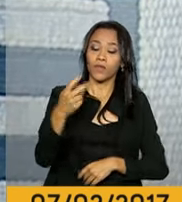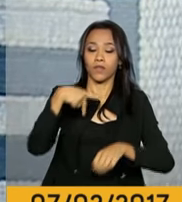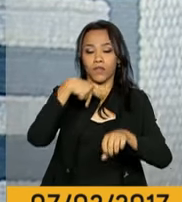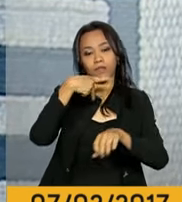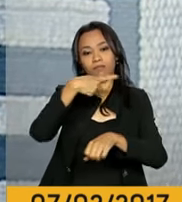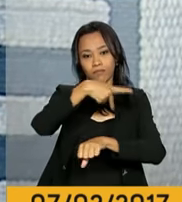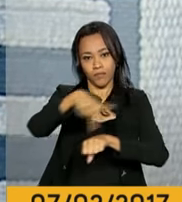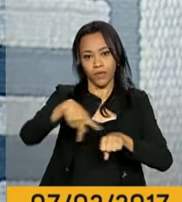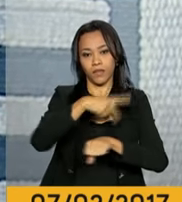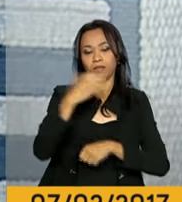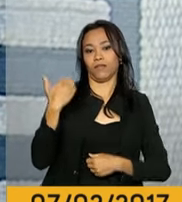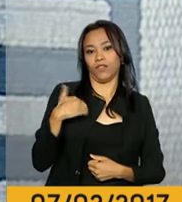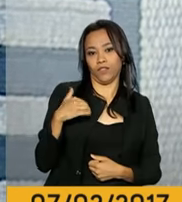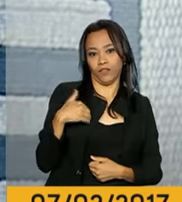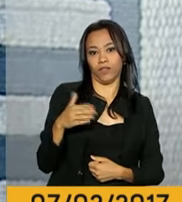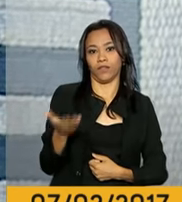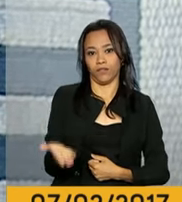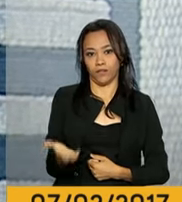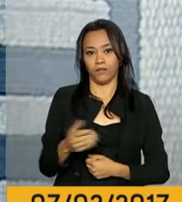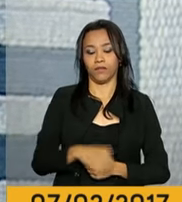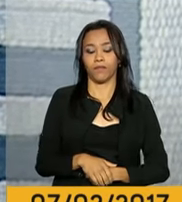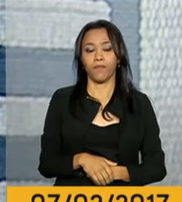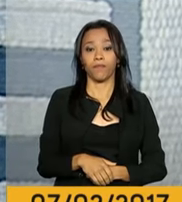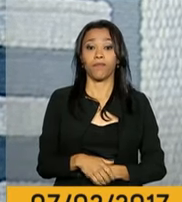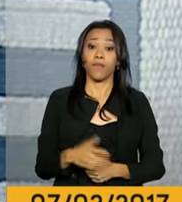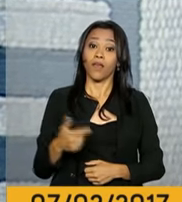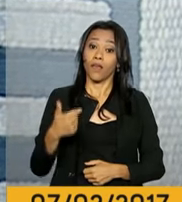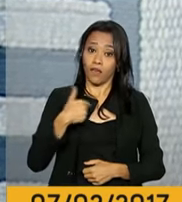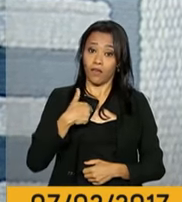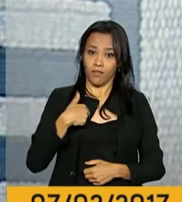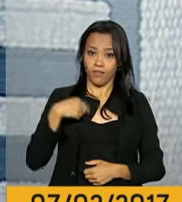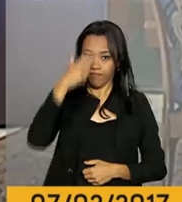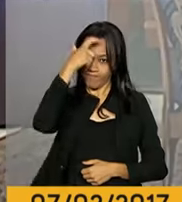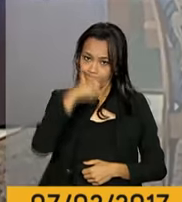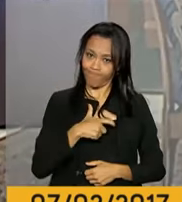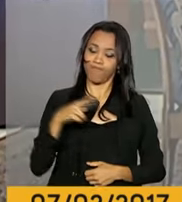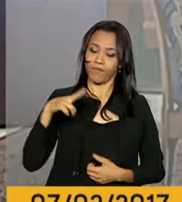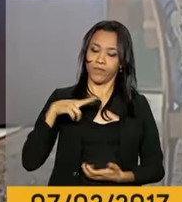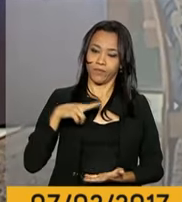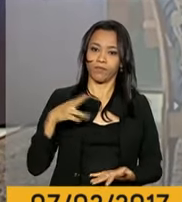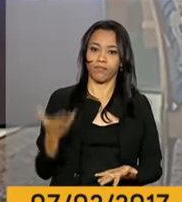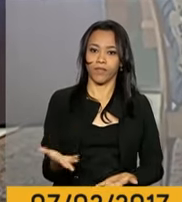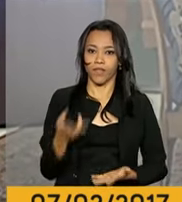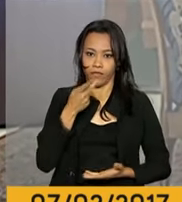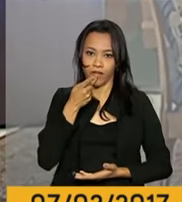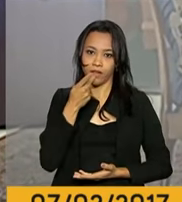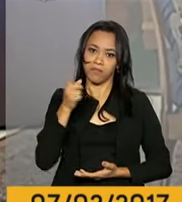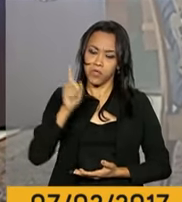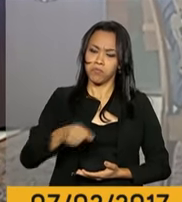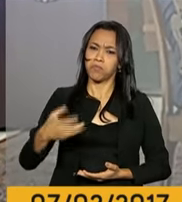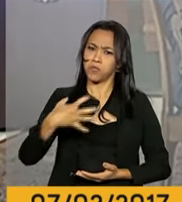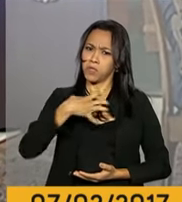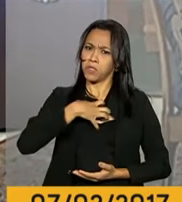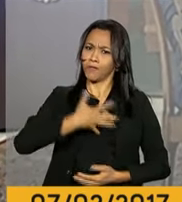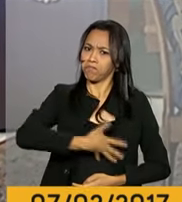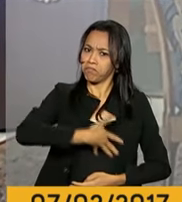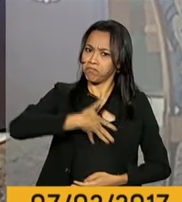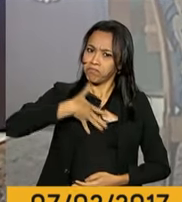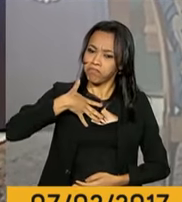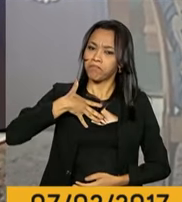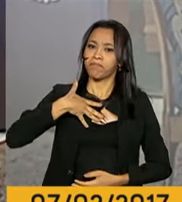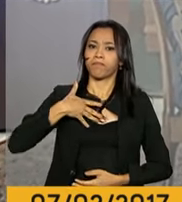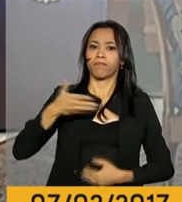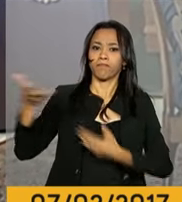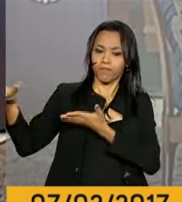e saiba que é para mim pessoalmente até uma grande honra recebê-lo